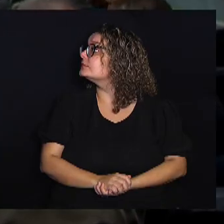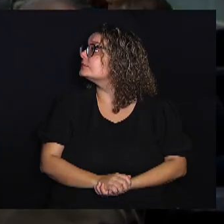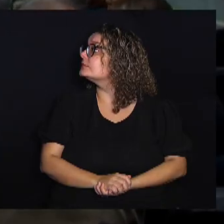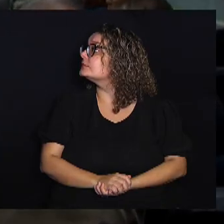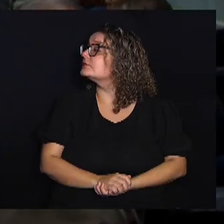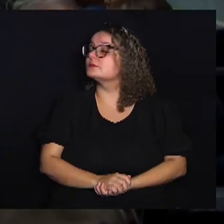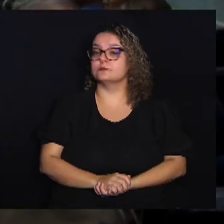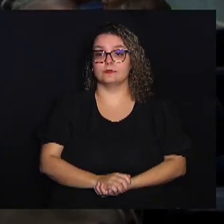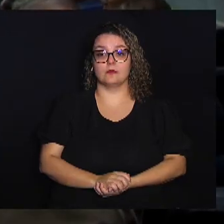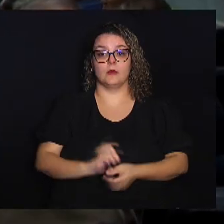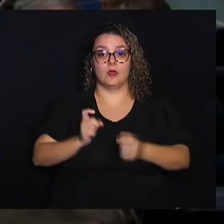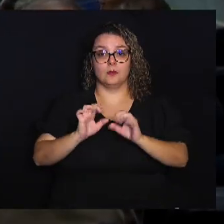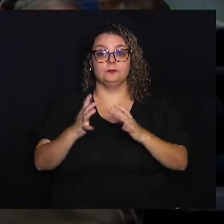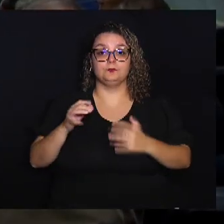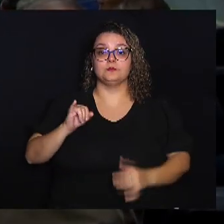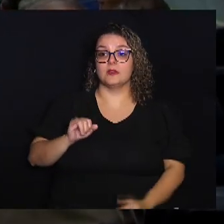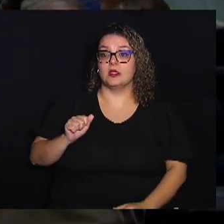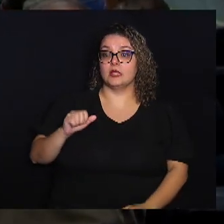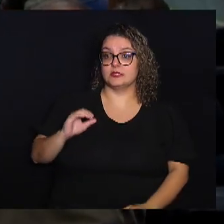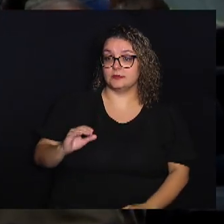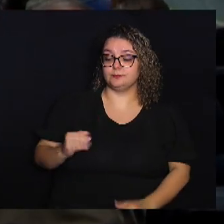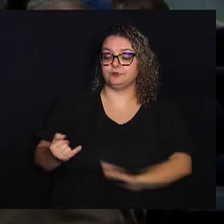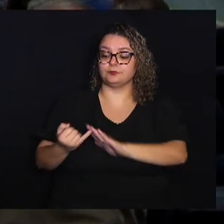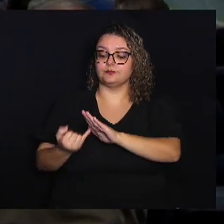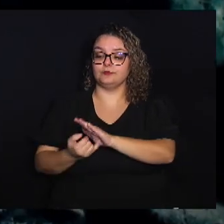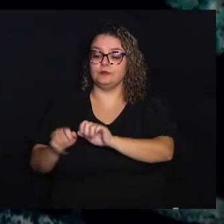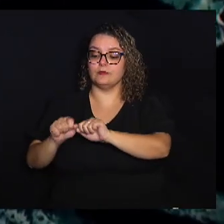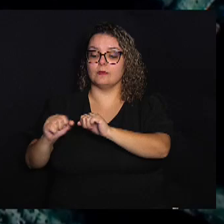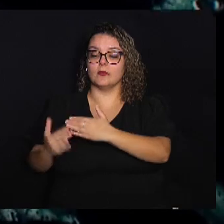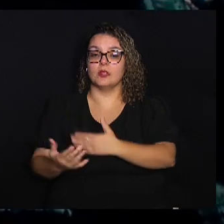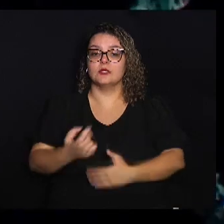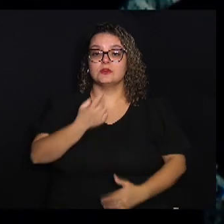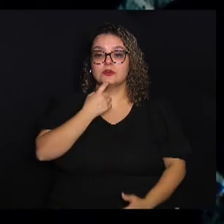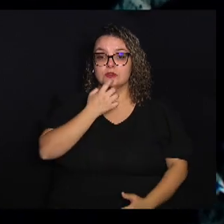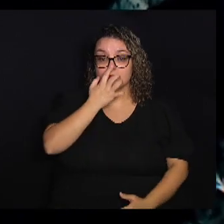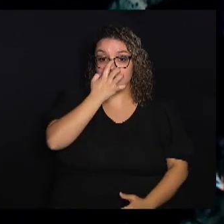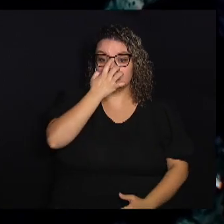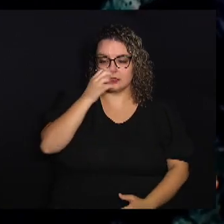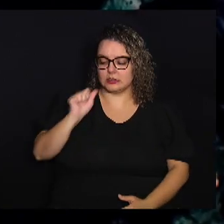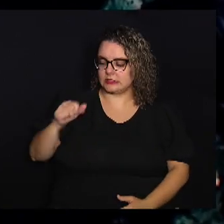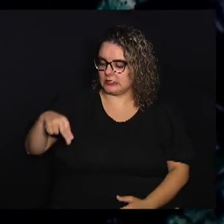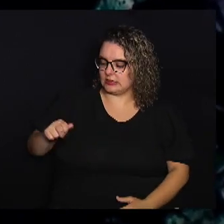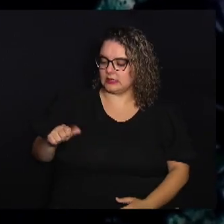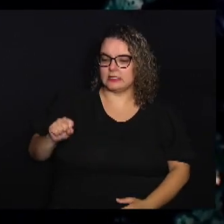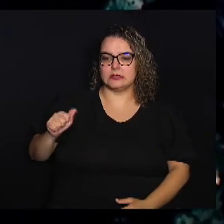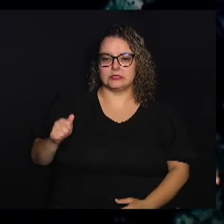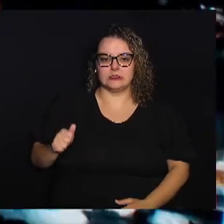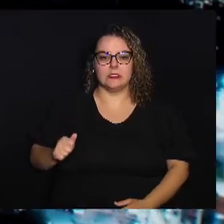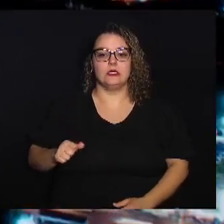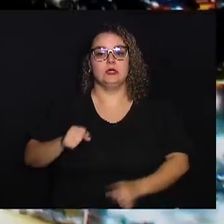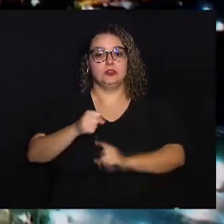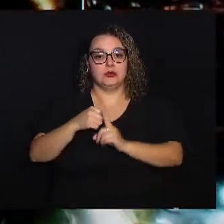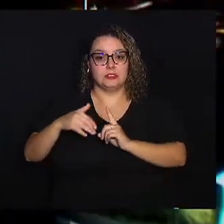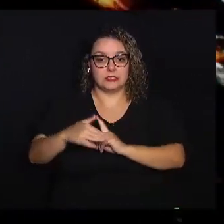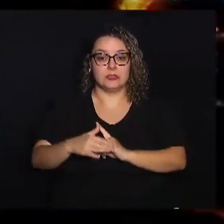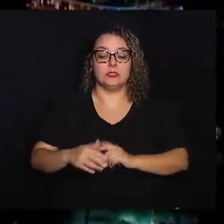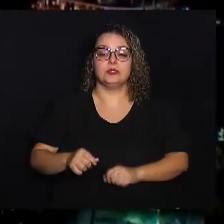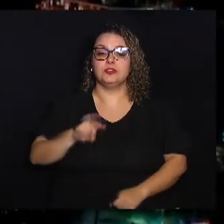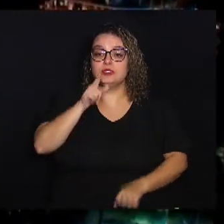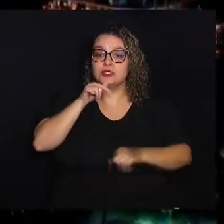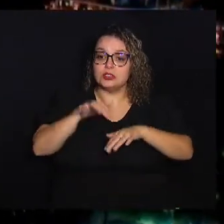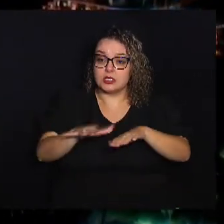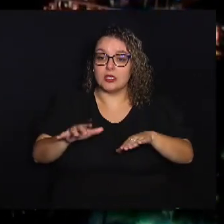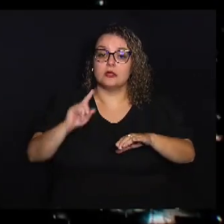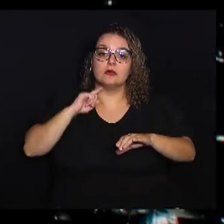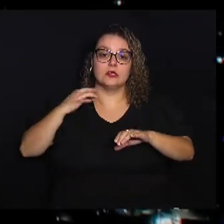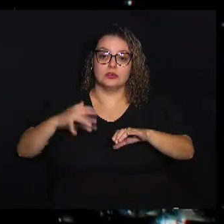Em cerimônia no IAC, o Instituto Agronômico de Campinas, a Sanasa, a Sociedade de Abastecimento de Água e Esgoto, e